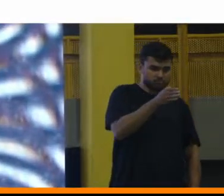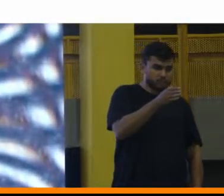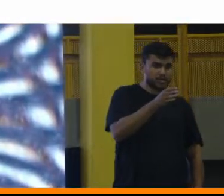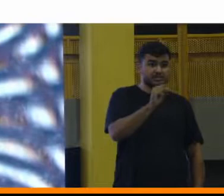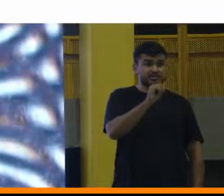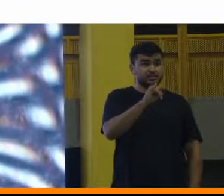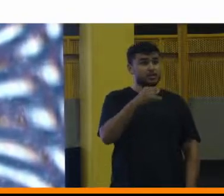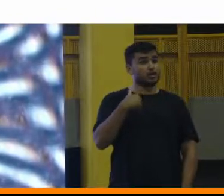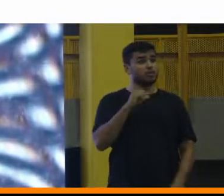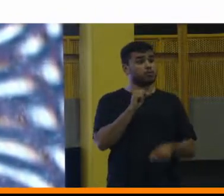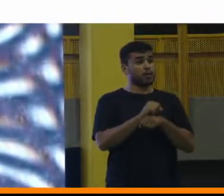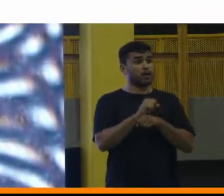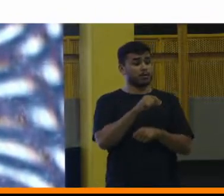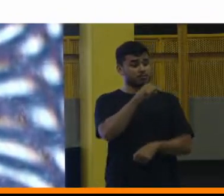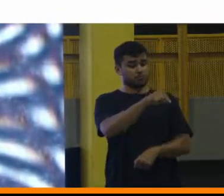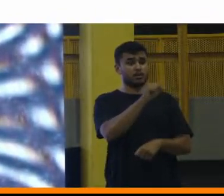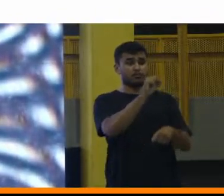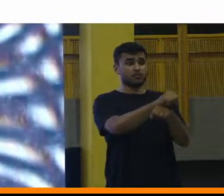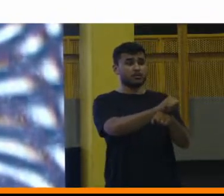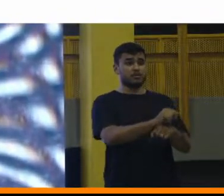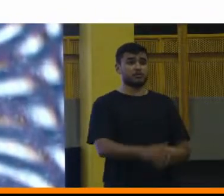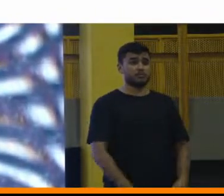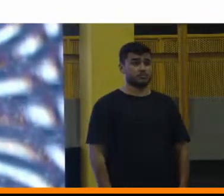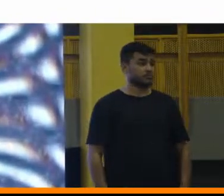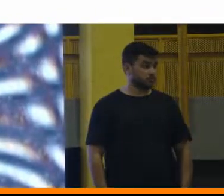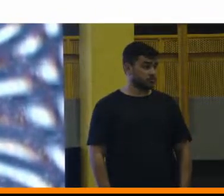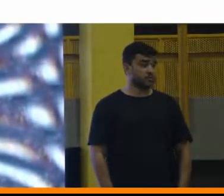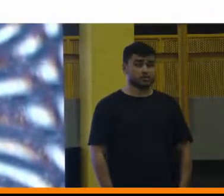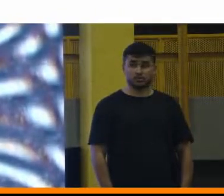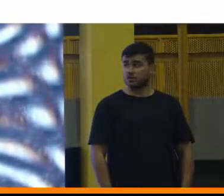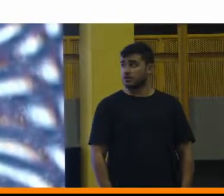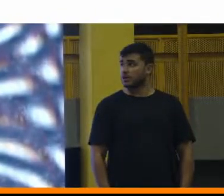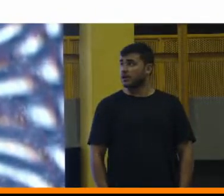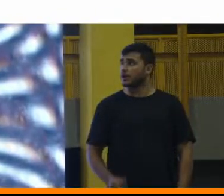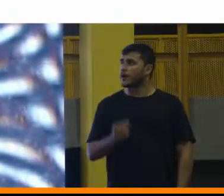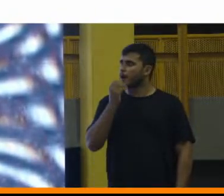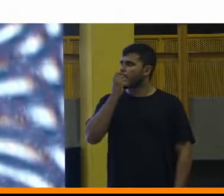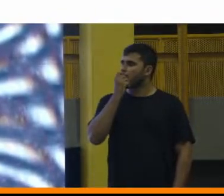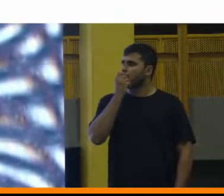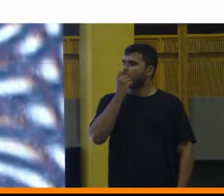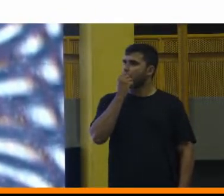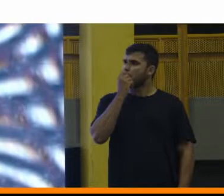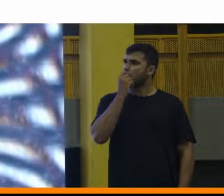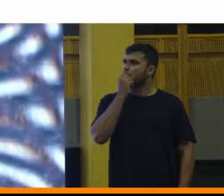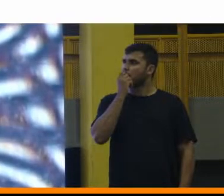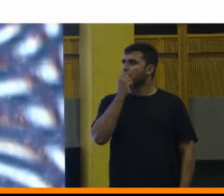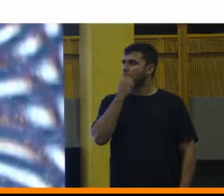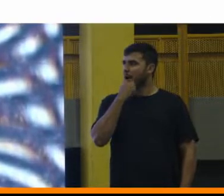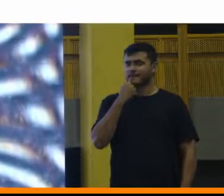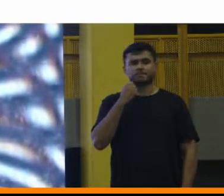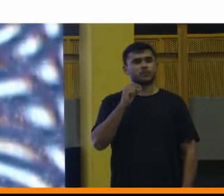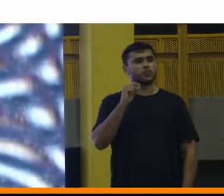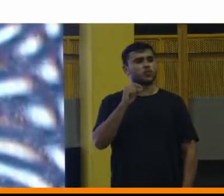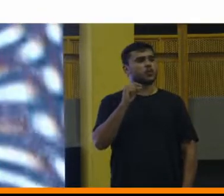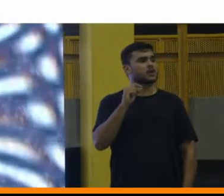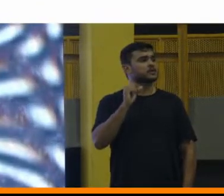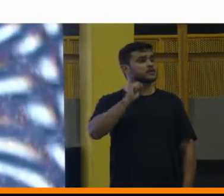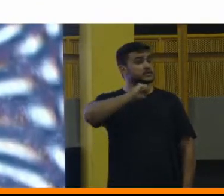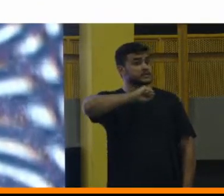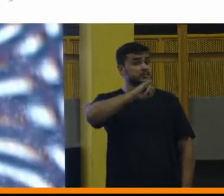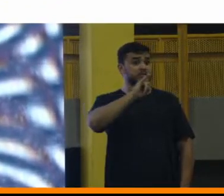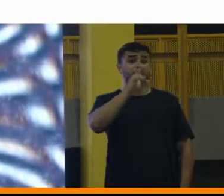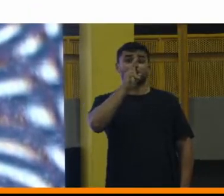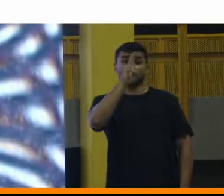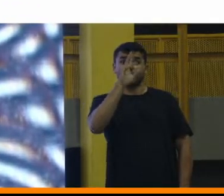Já viram isso? Aí, eu quando era mais jovem achava que se tem força, tem velocidade. Se não